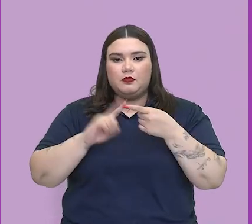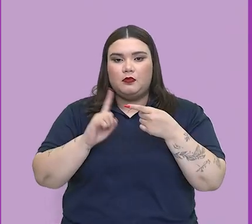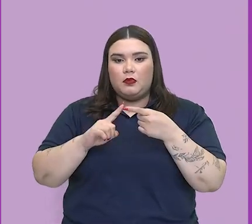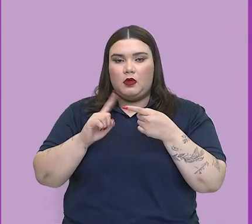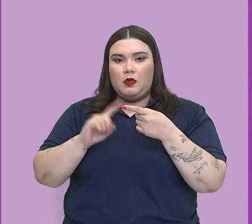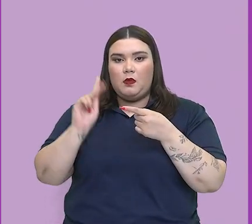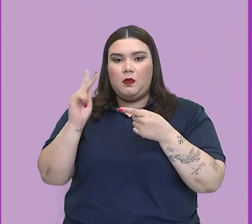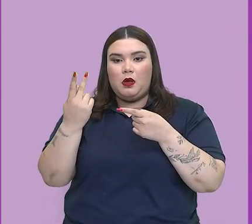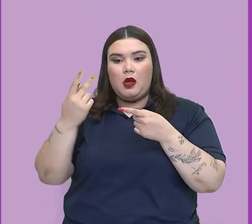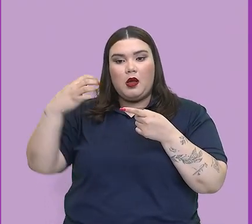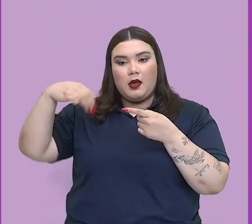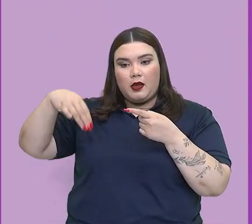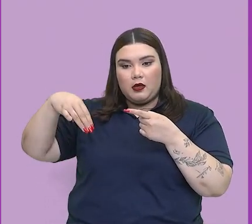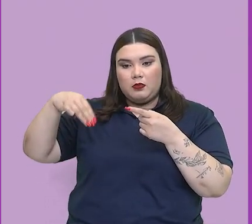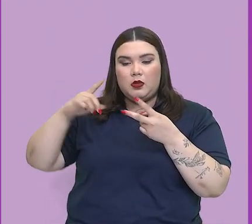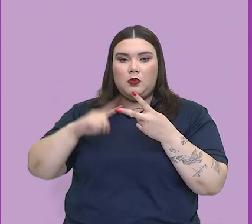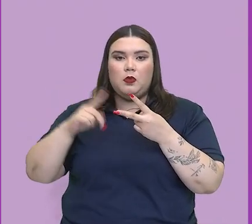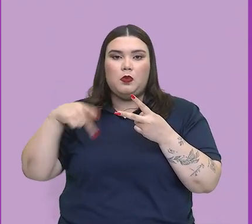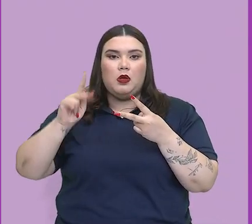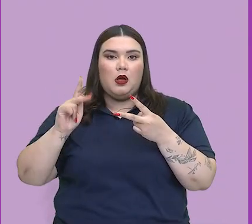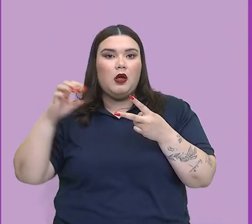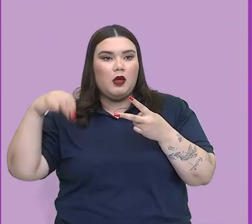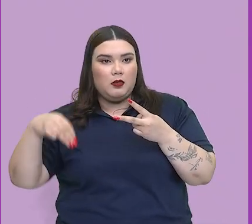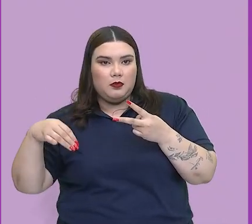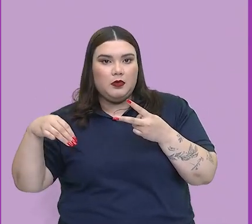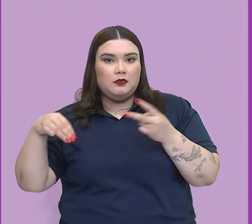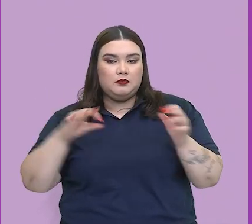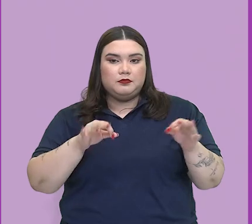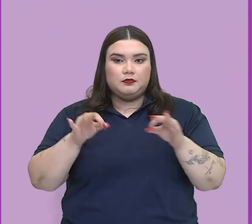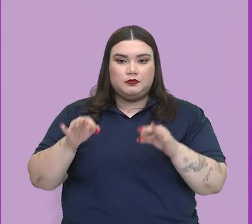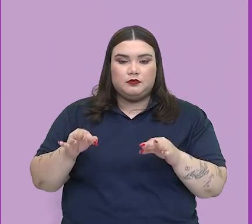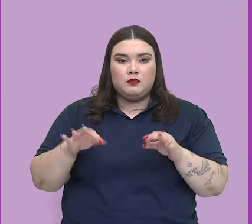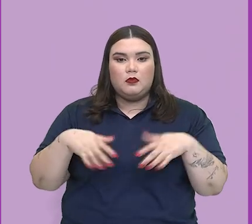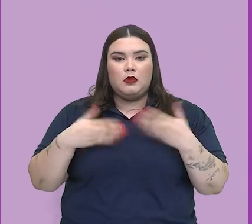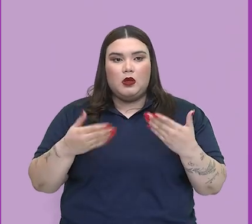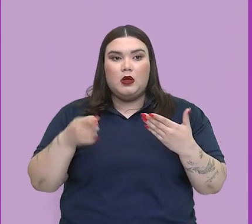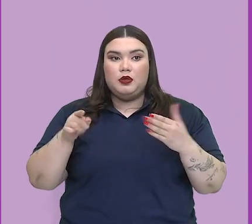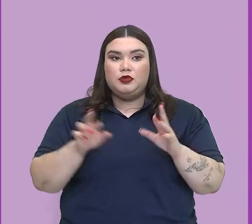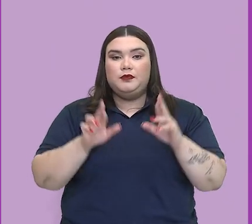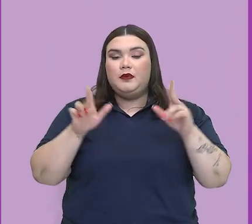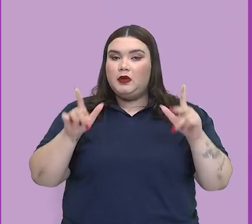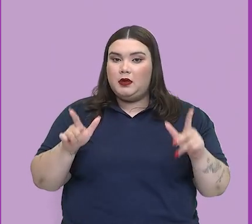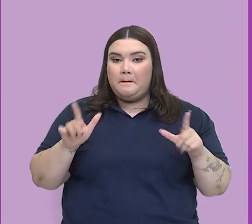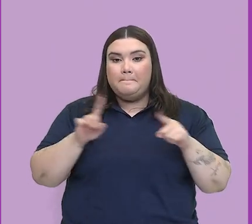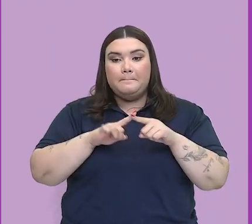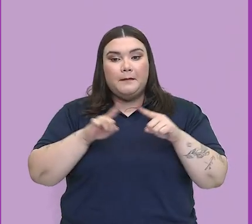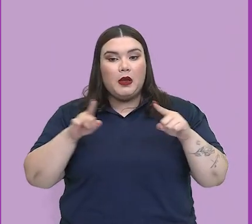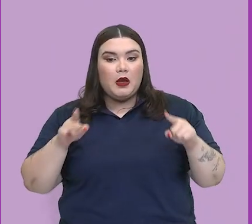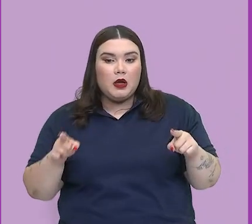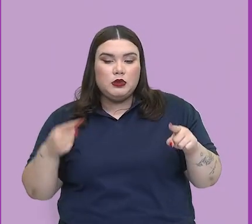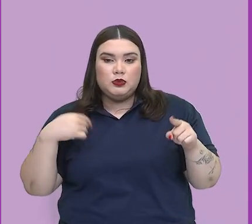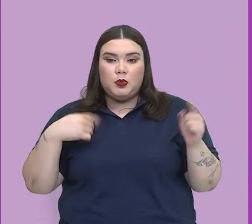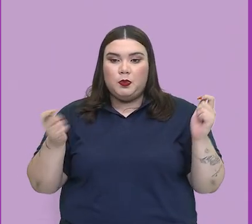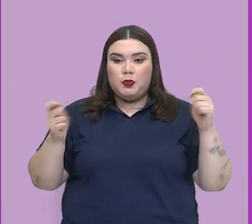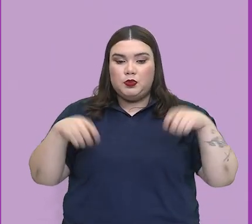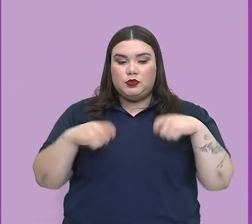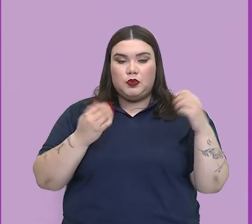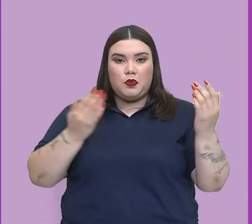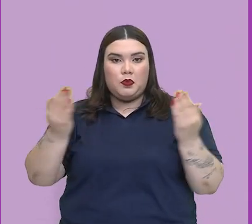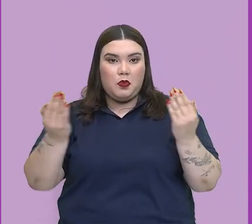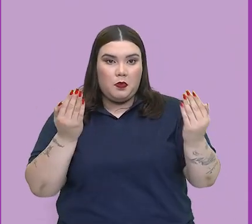valores são diferentes. Só que para eu poder comparar esses 2 valores, eu preciso converter tudo para a mesma